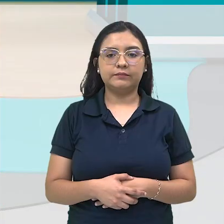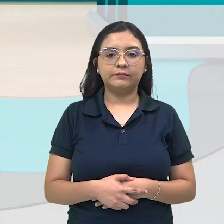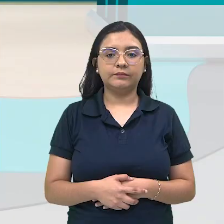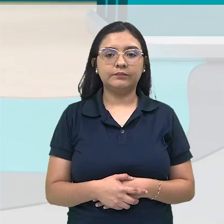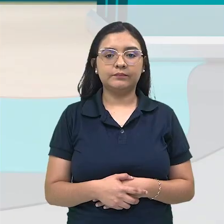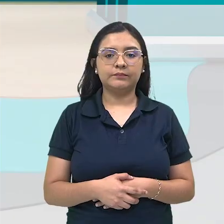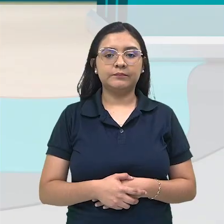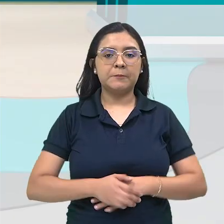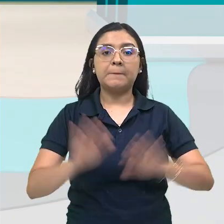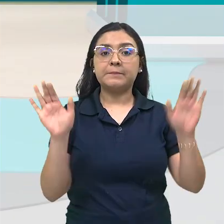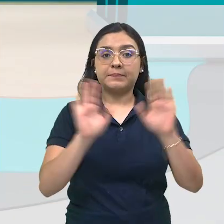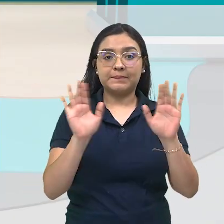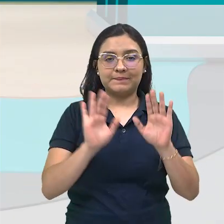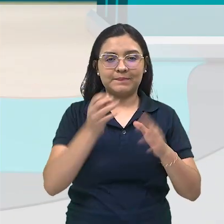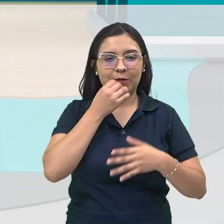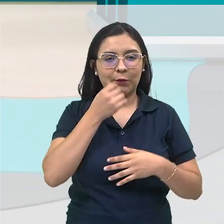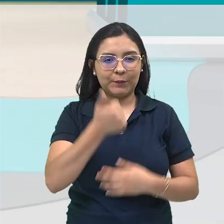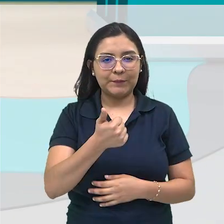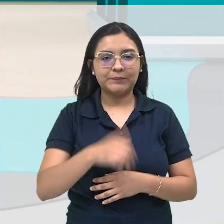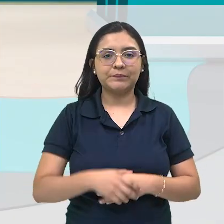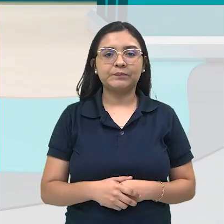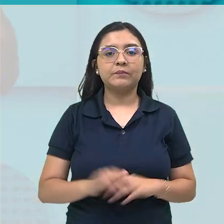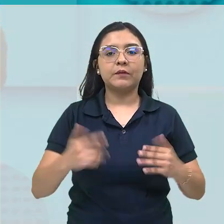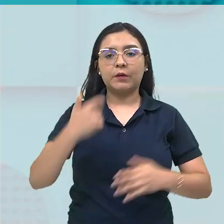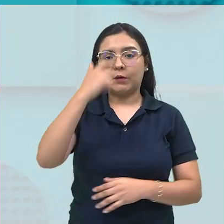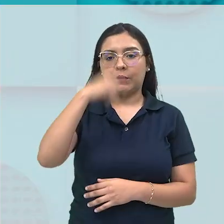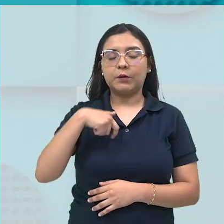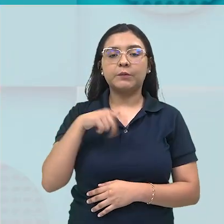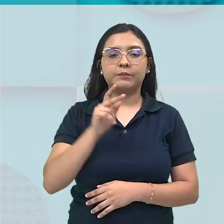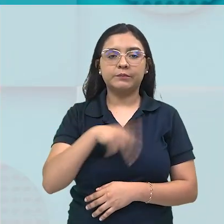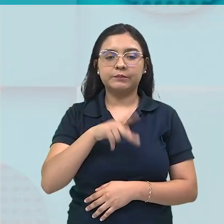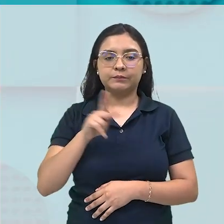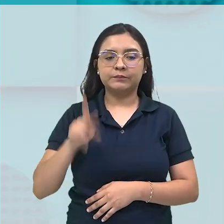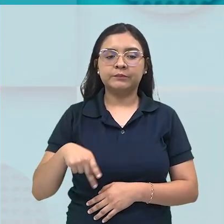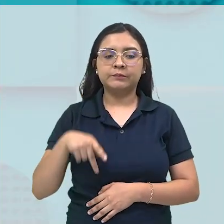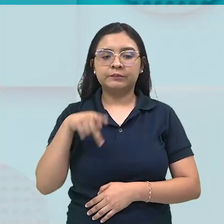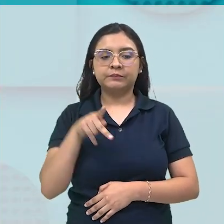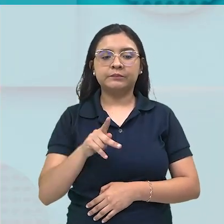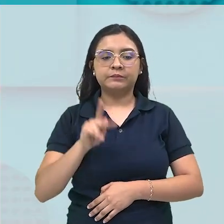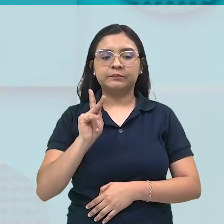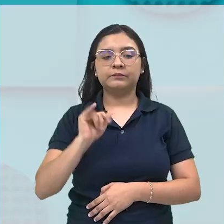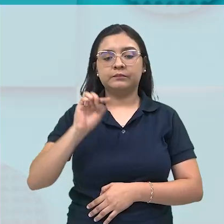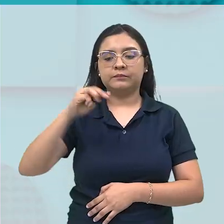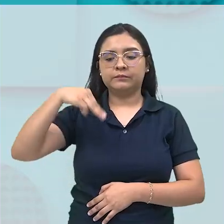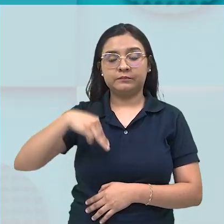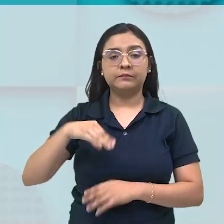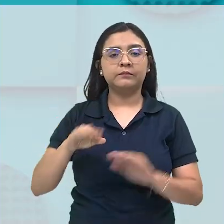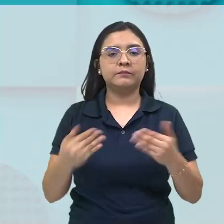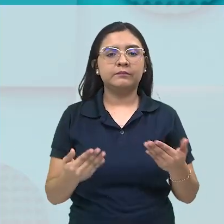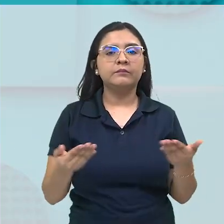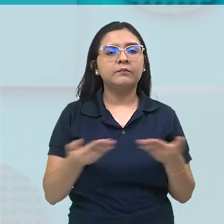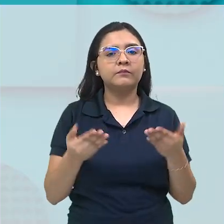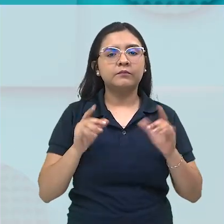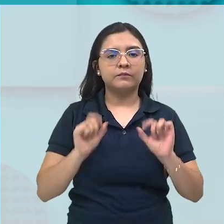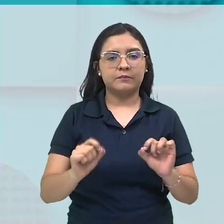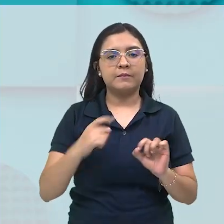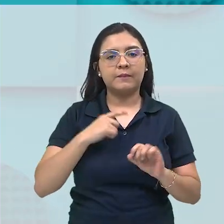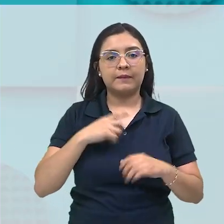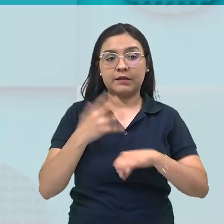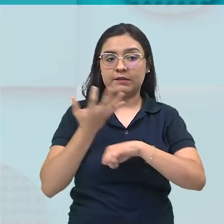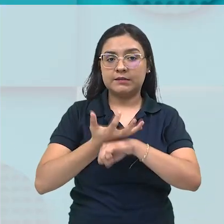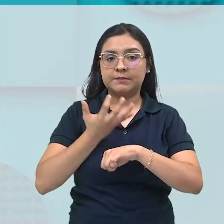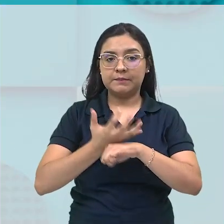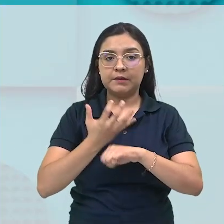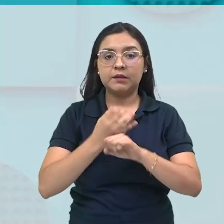Olá, saudações, tudo bem com vocês? Eu sou o professor Kim Raoni, trago aqui a